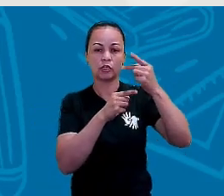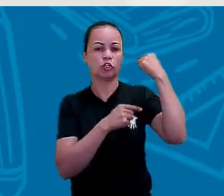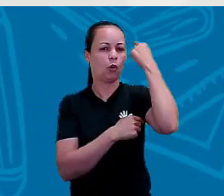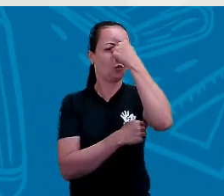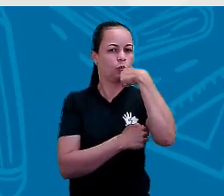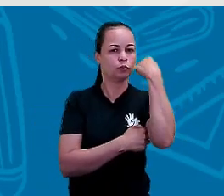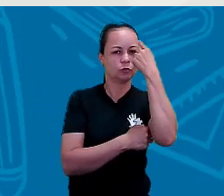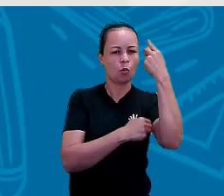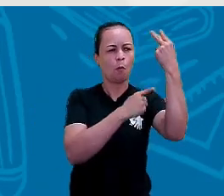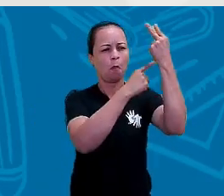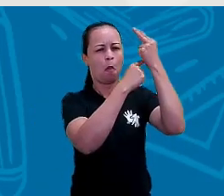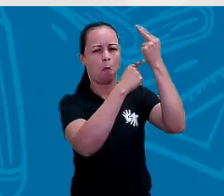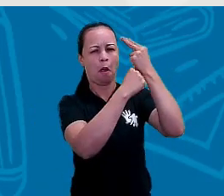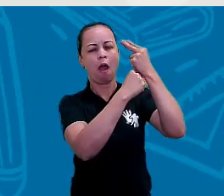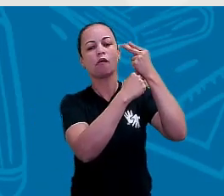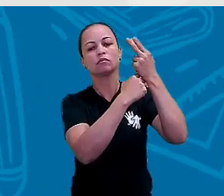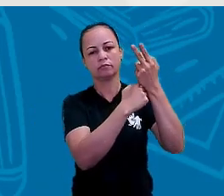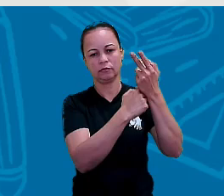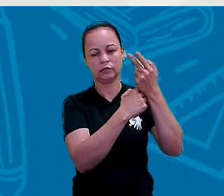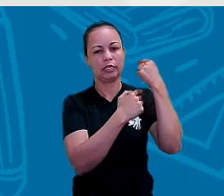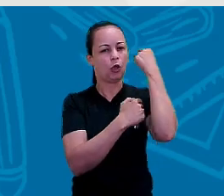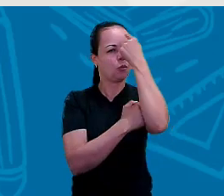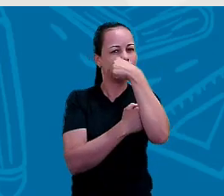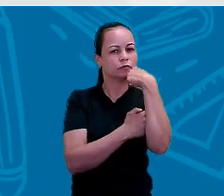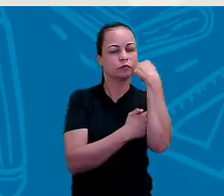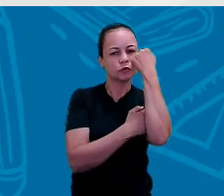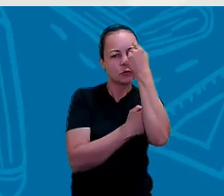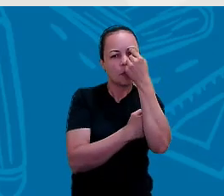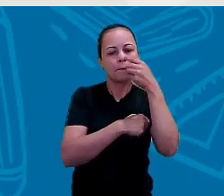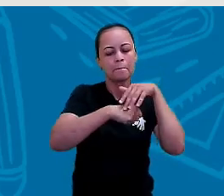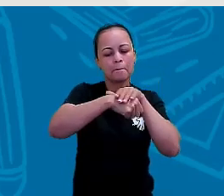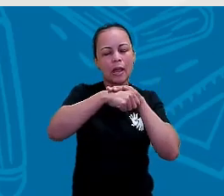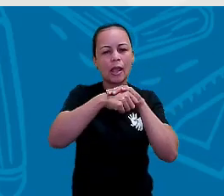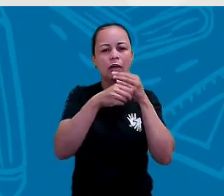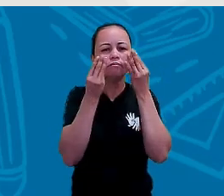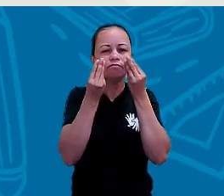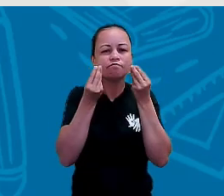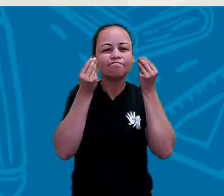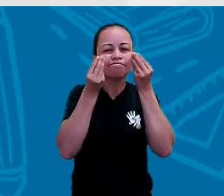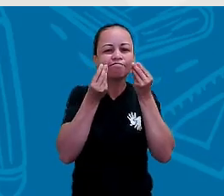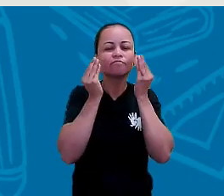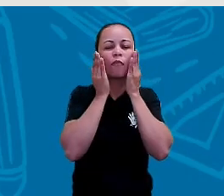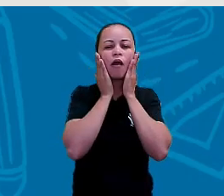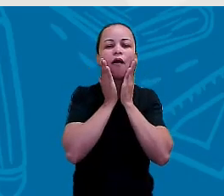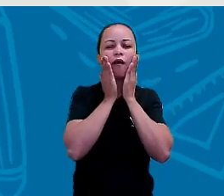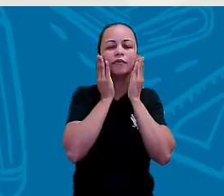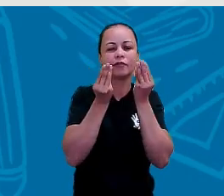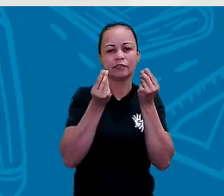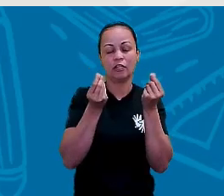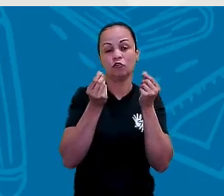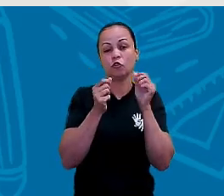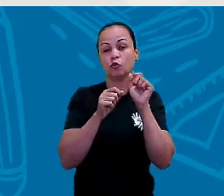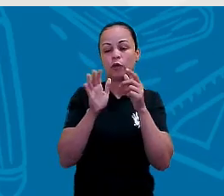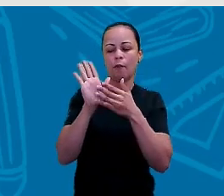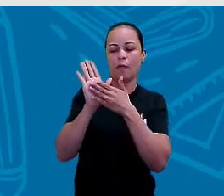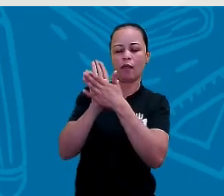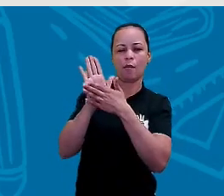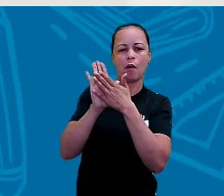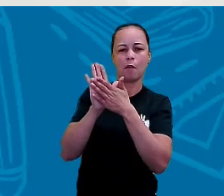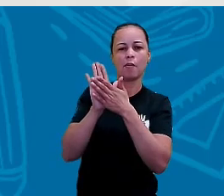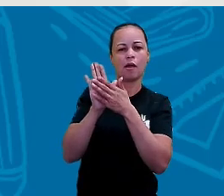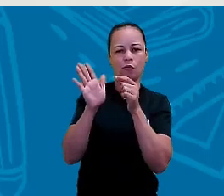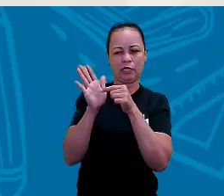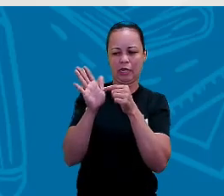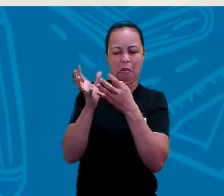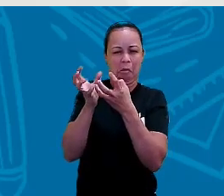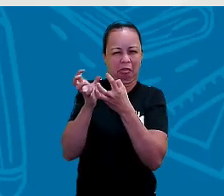rosto, que é uma região, a pele do nosso rosto ela é mais sensível do que a pele da nossa mão, né? Ou